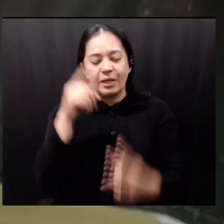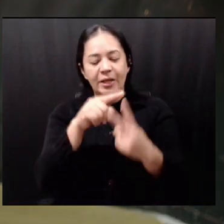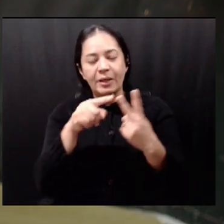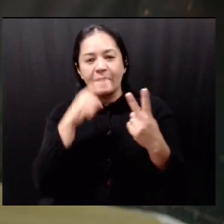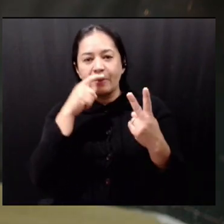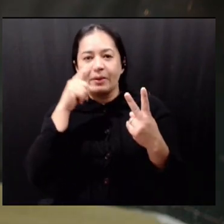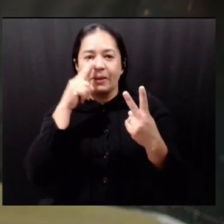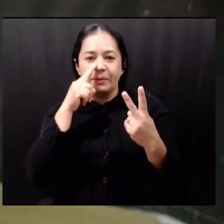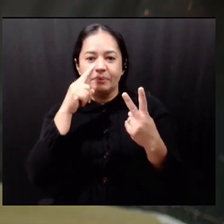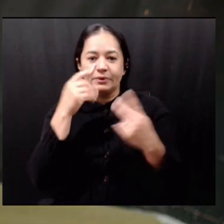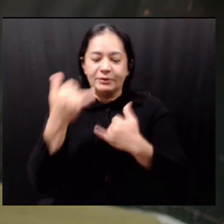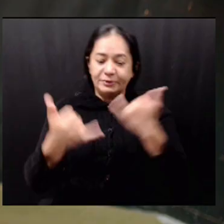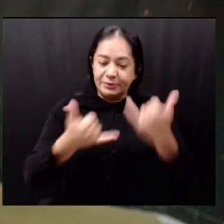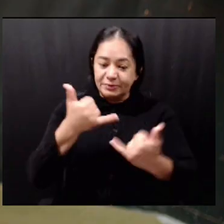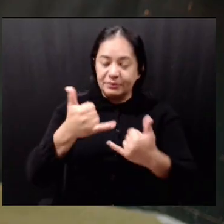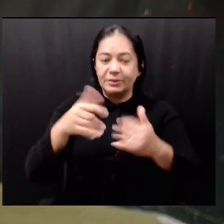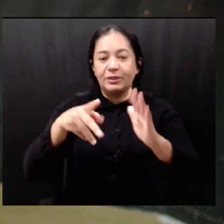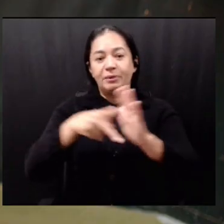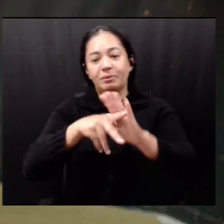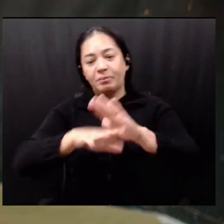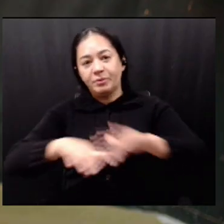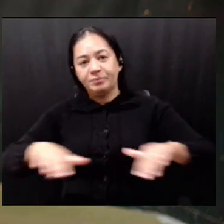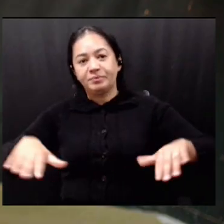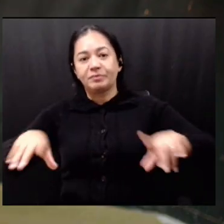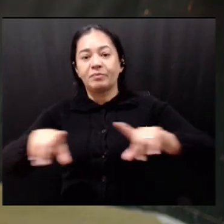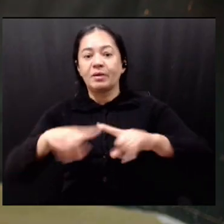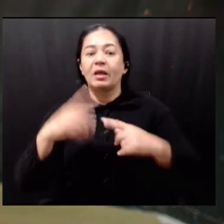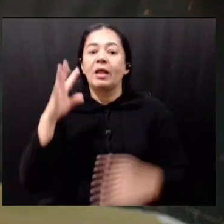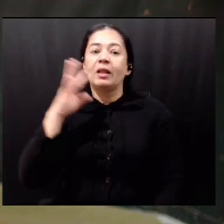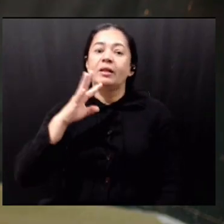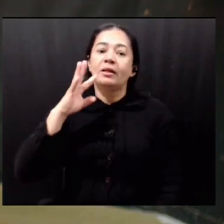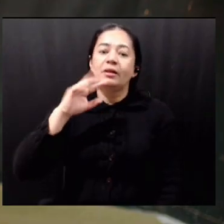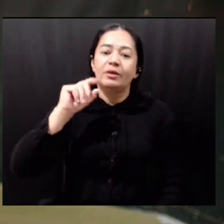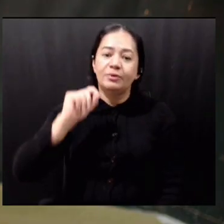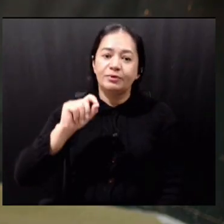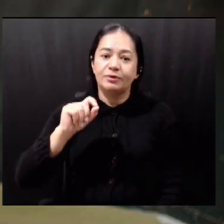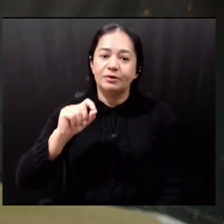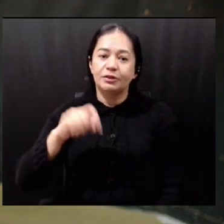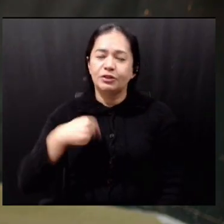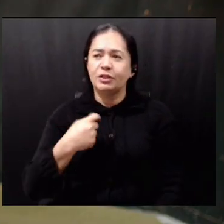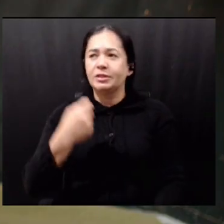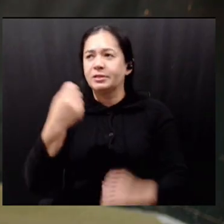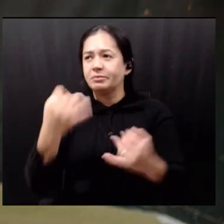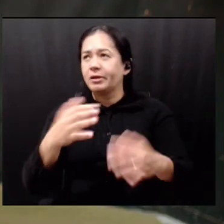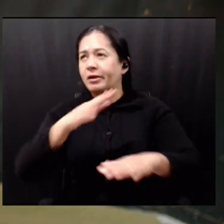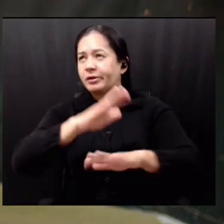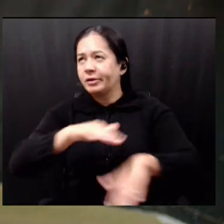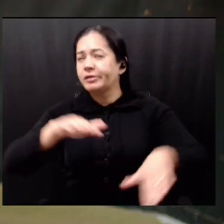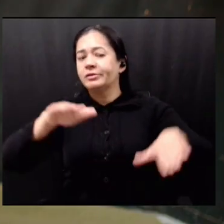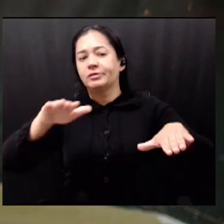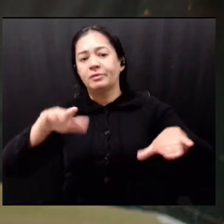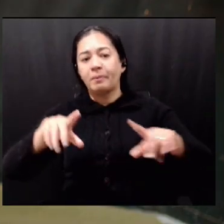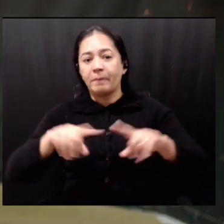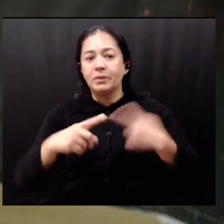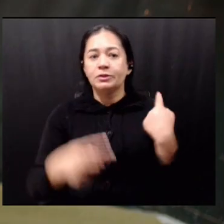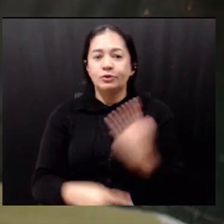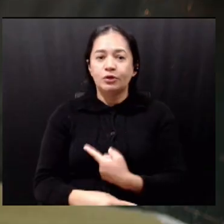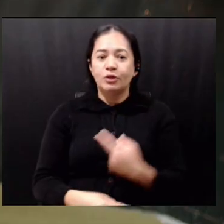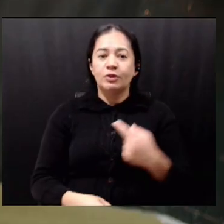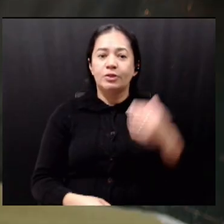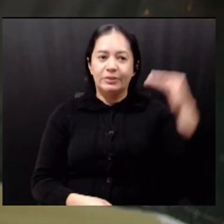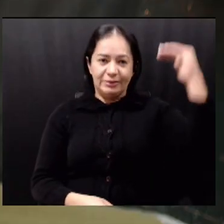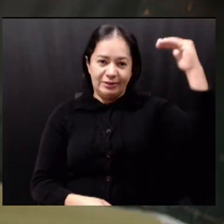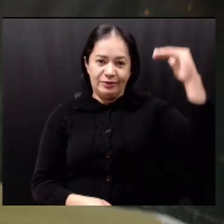das crianças. E é legal também a gente lembrar, a gente tá falando de criança aqui, mas nós, adultos, nós temos uma